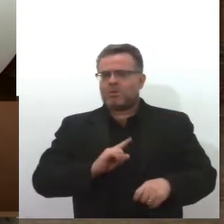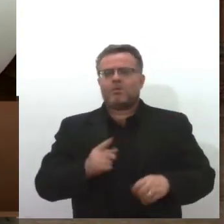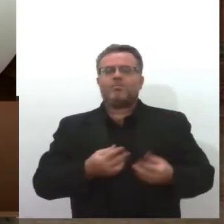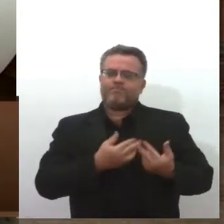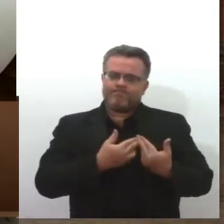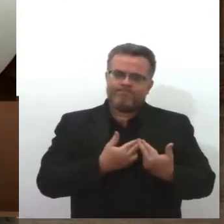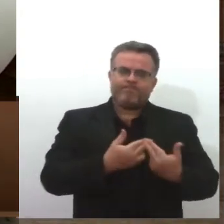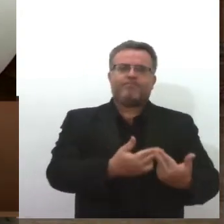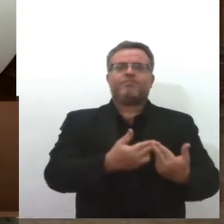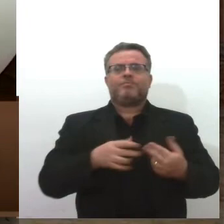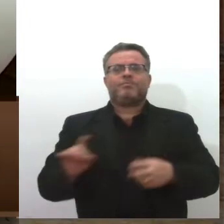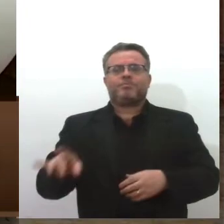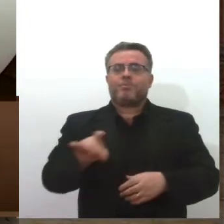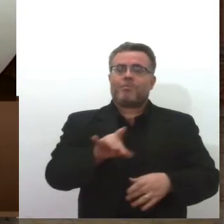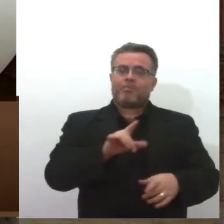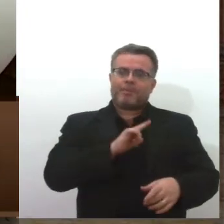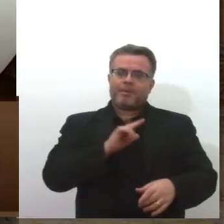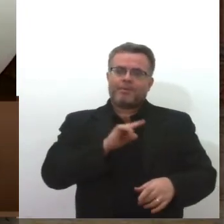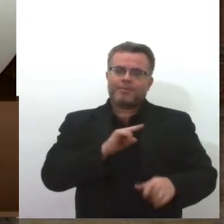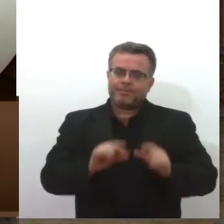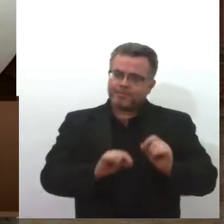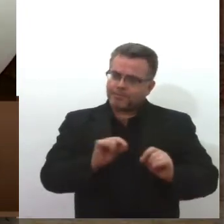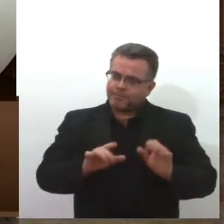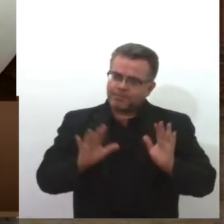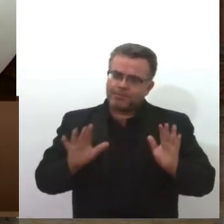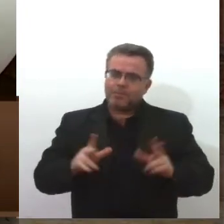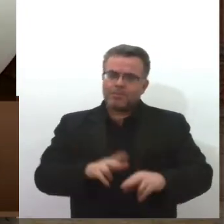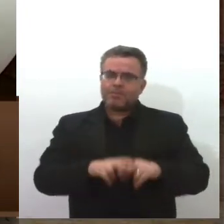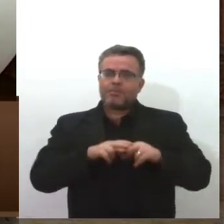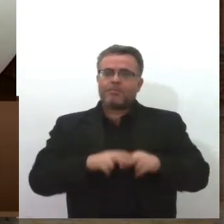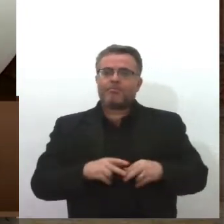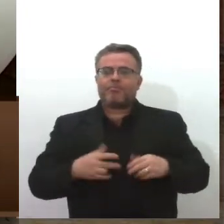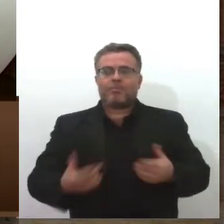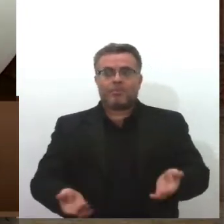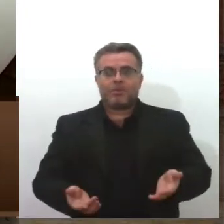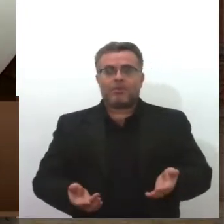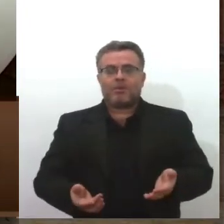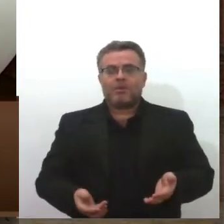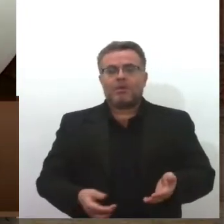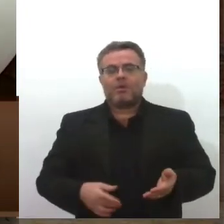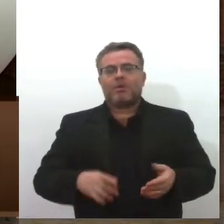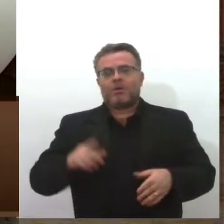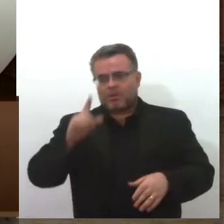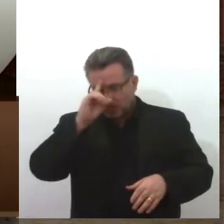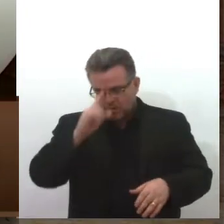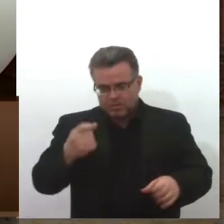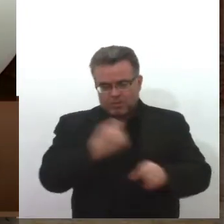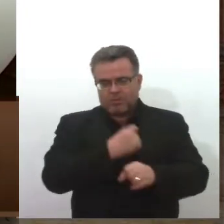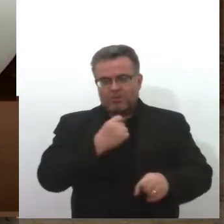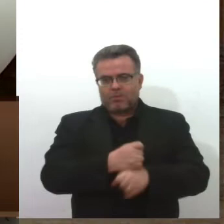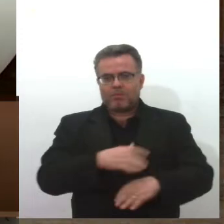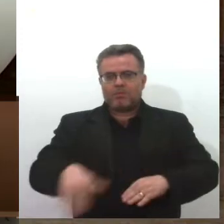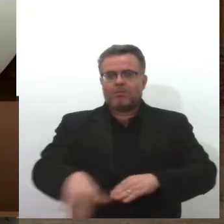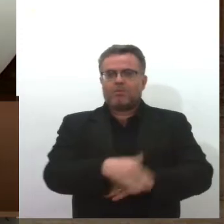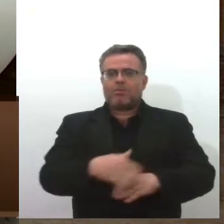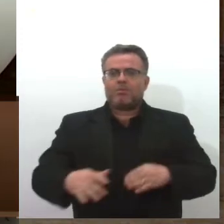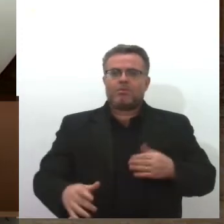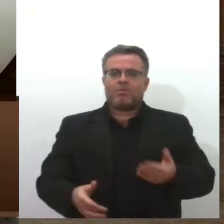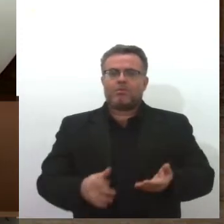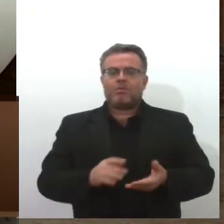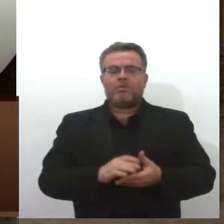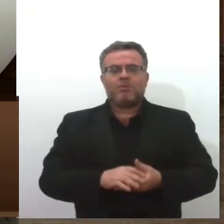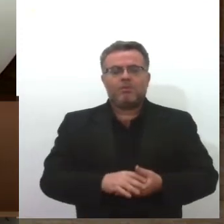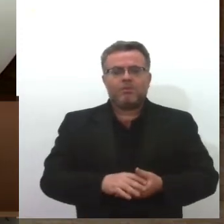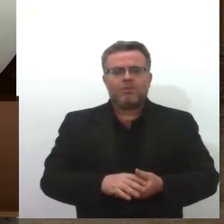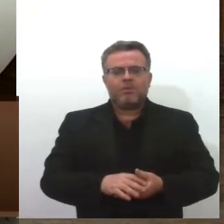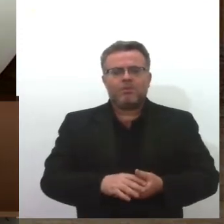né? Estradas, por exemplo, é uma delas. Não dá para o Estado ficar fazendo o tempo inteiro recapeamento, e colocando